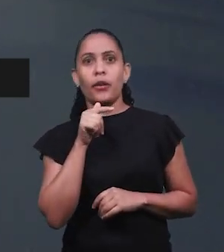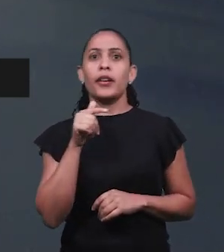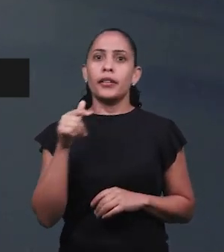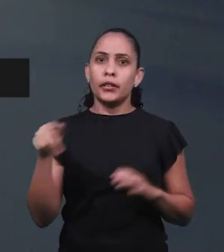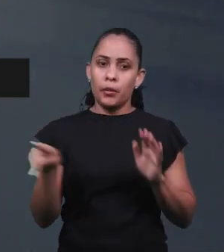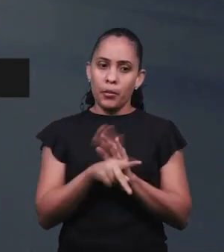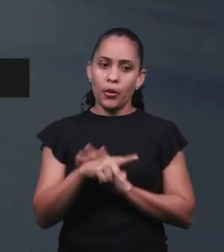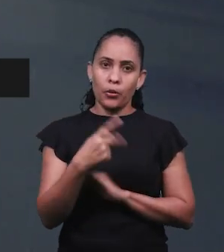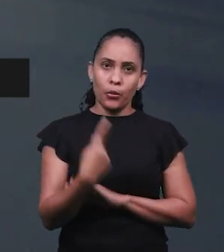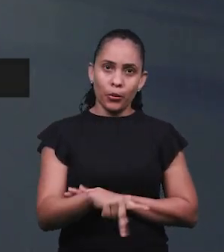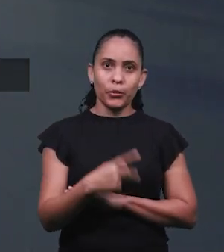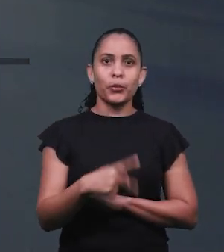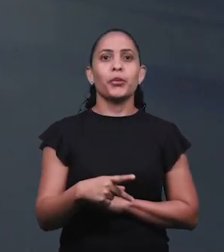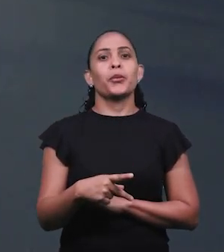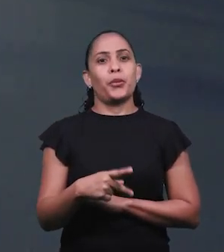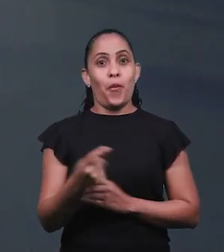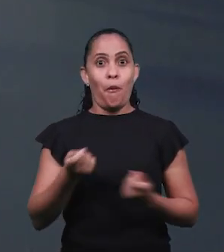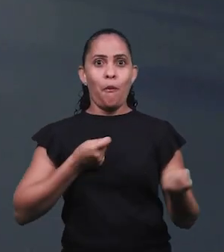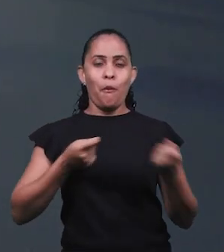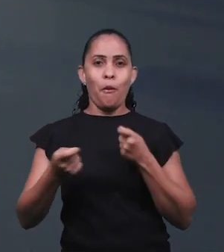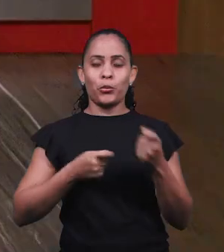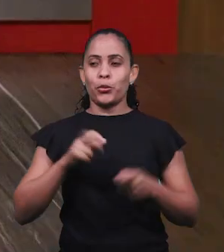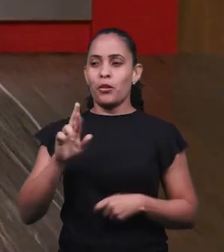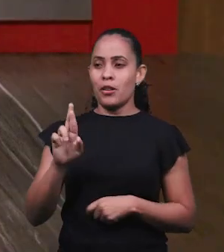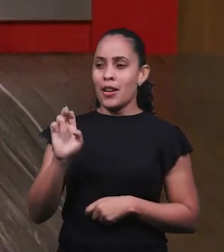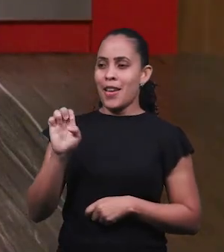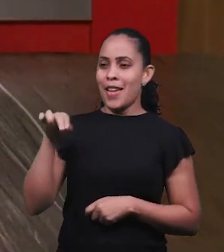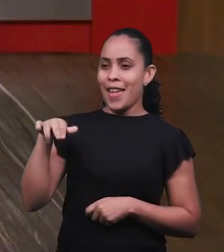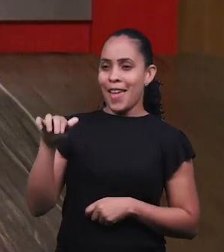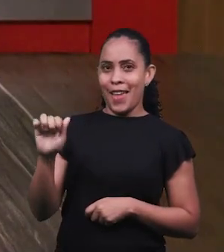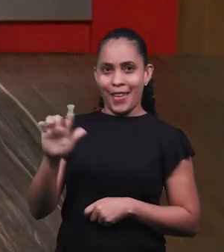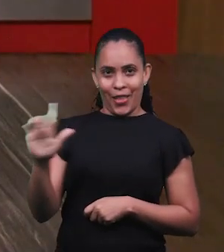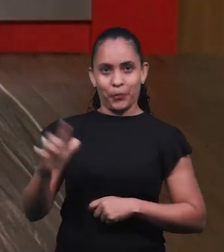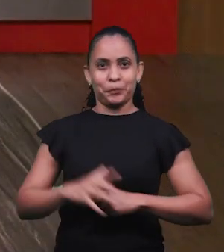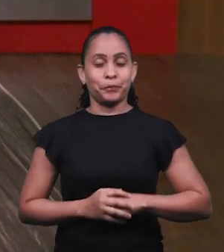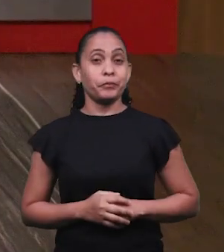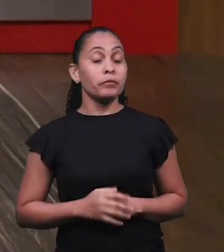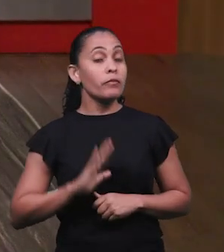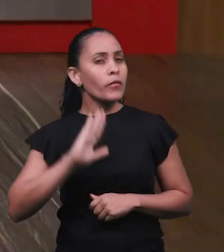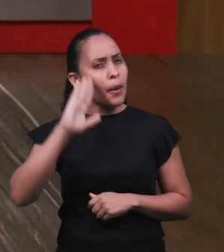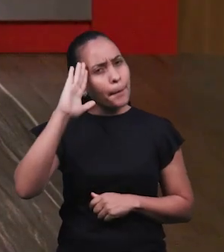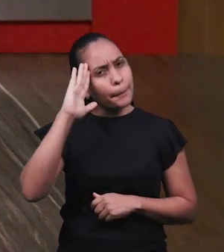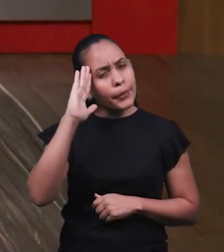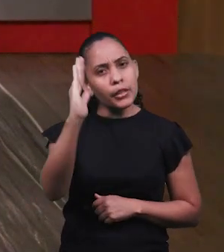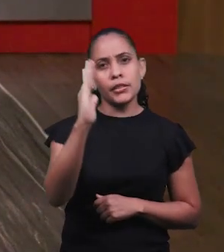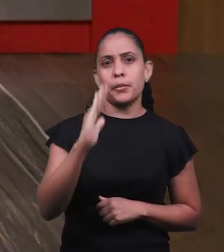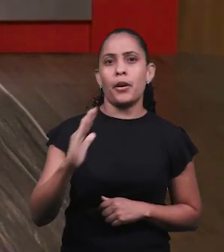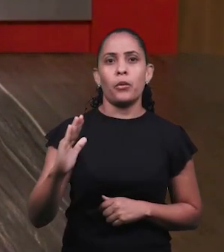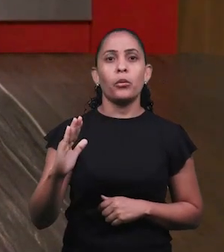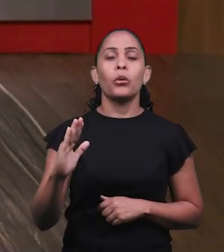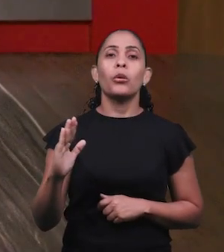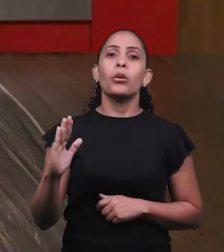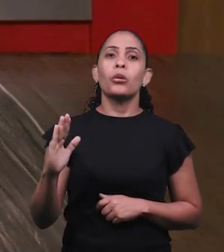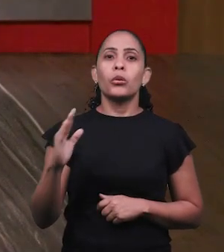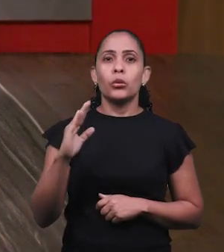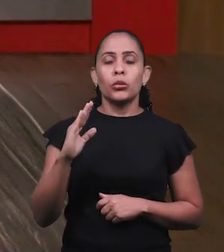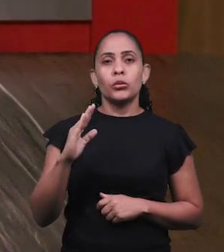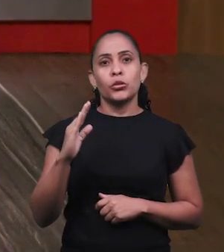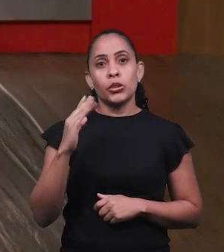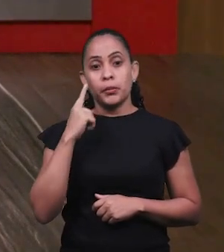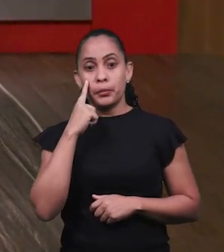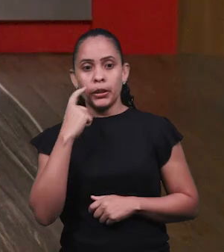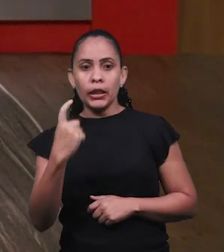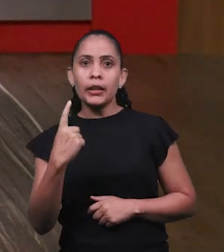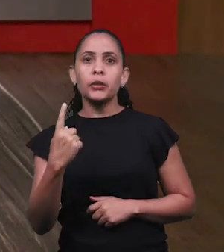é um controle renal. Impressionante, né? Quais as principais causas e fatores do risco